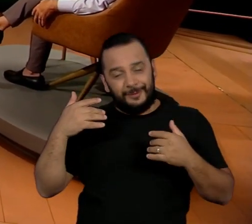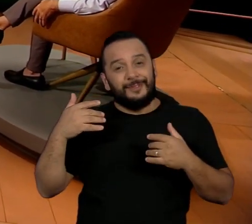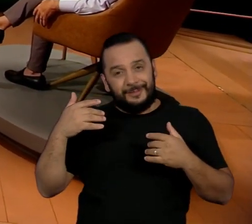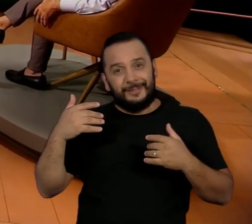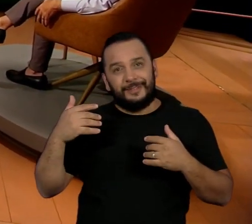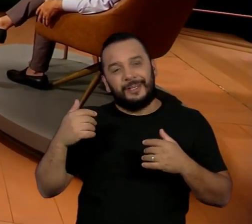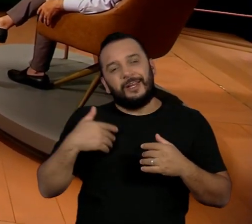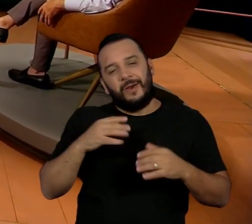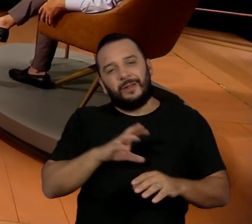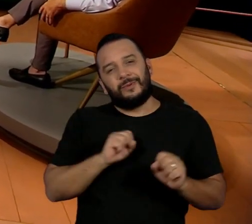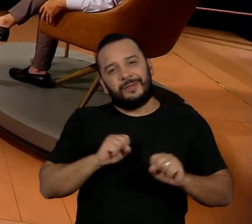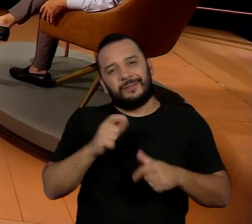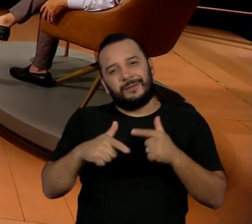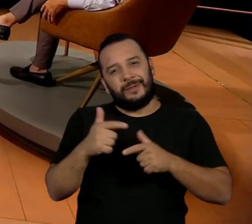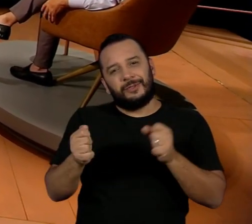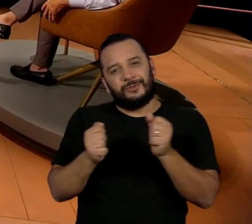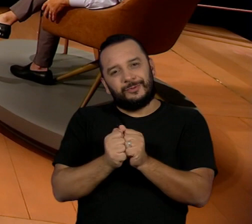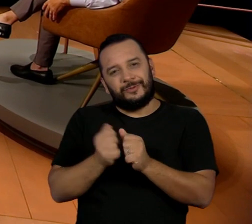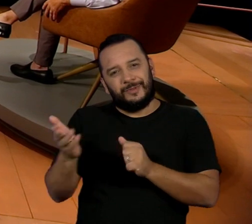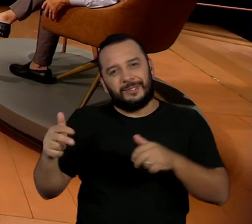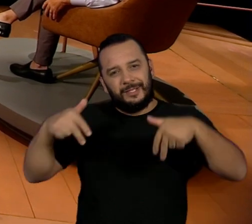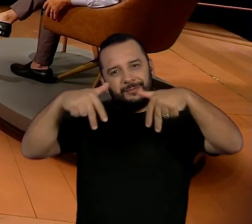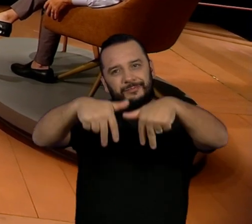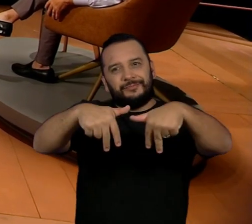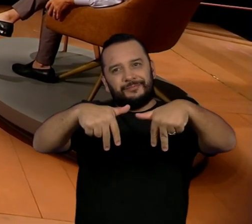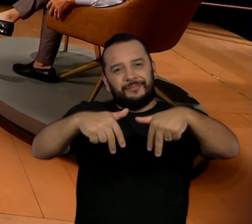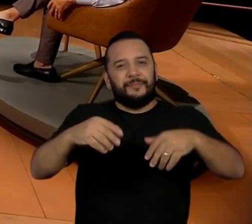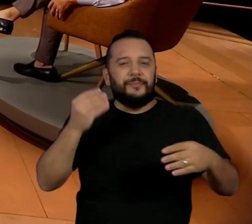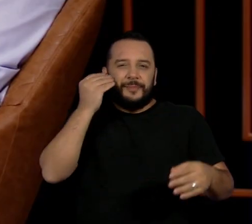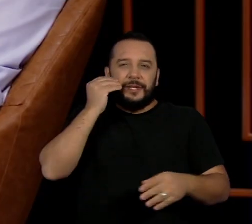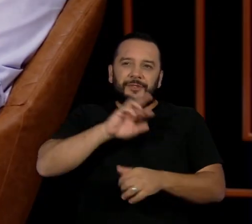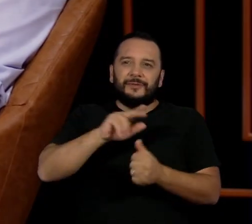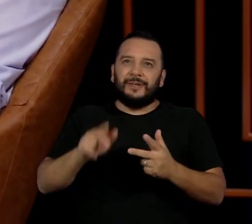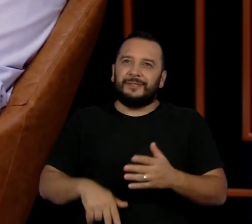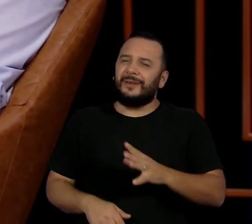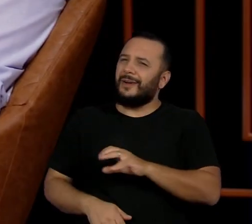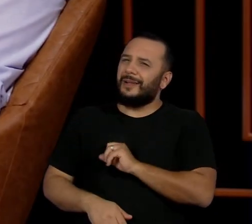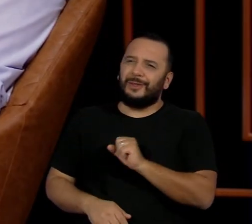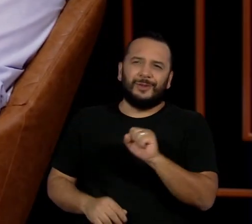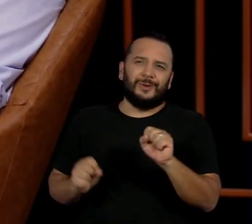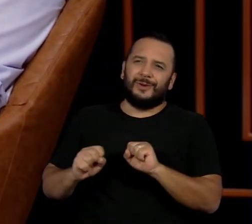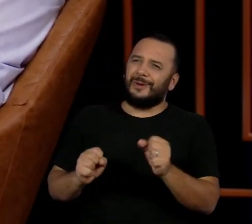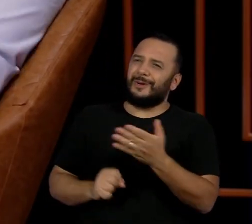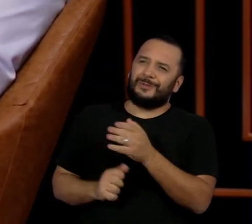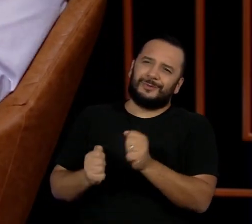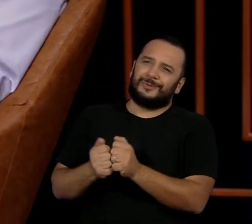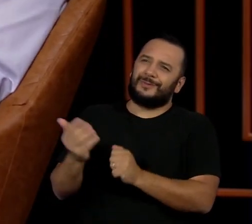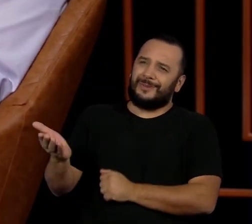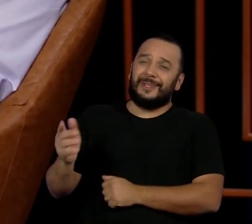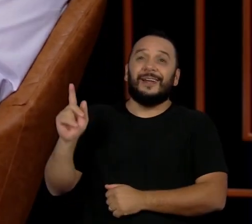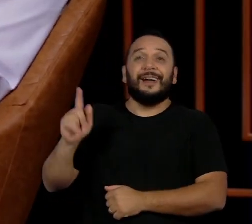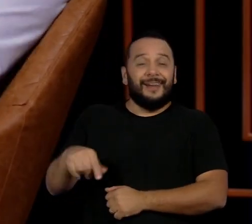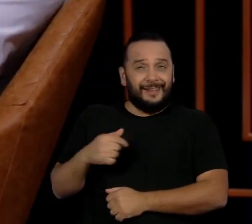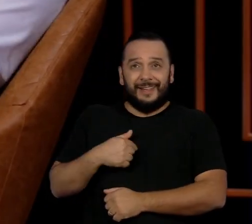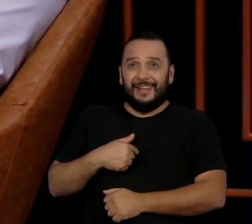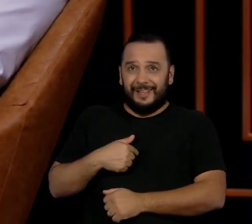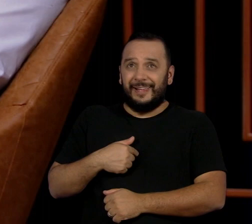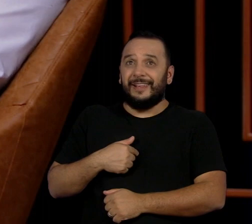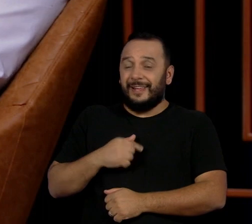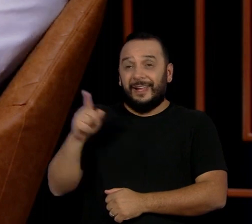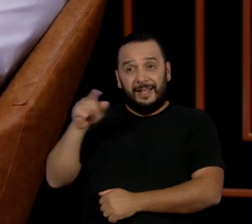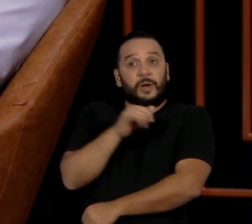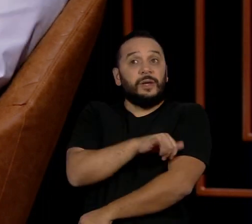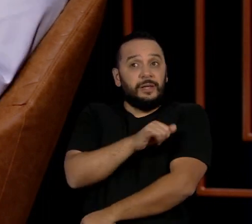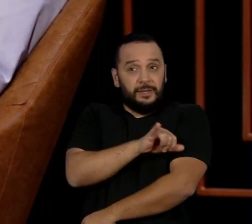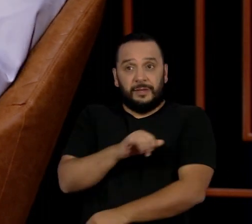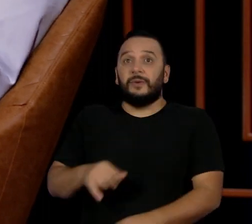estar com você em cena. Muitos beijos. Imagina, eu que adoro estar com ela em cena. Isso é coisa de carioca, né? Falar, ela também é